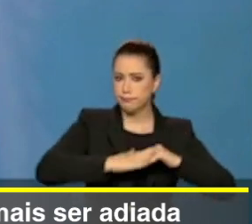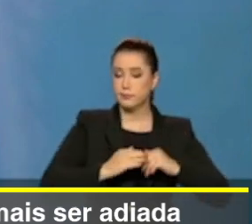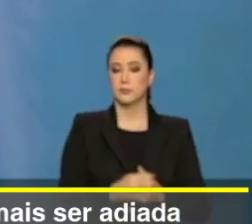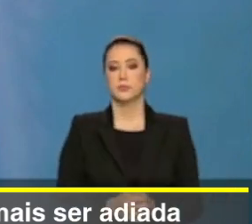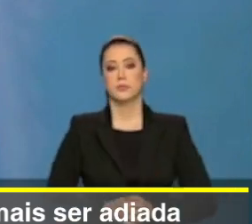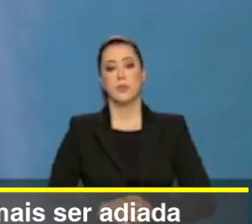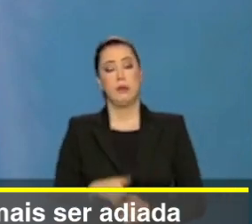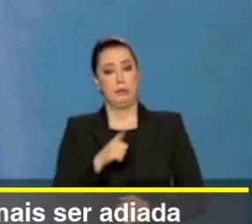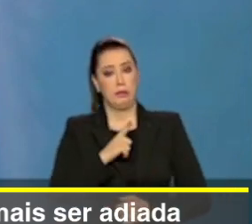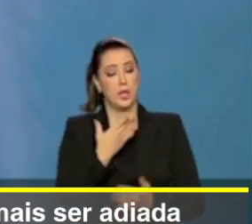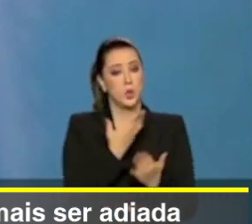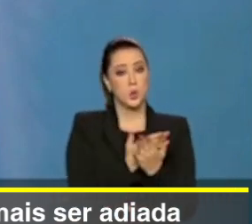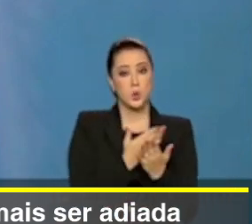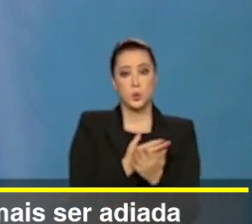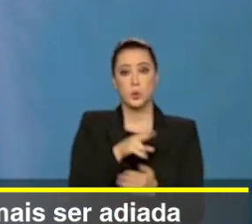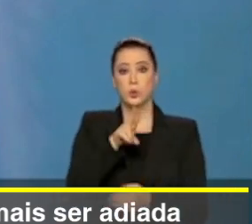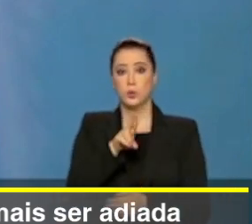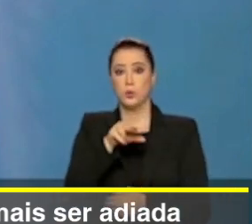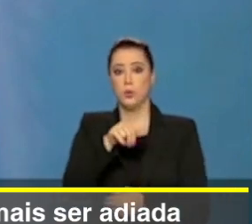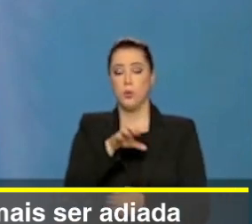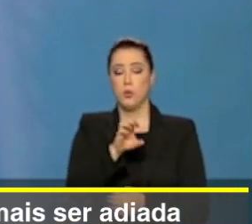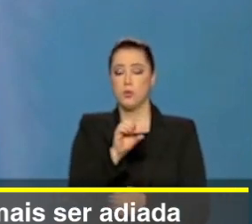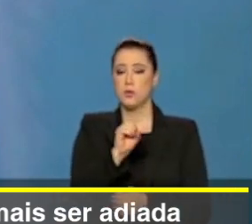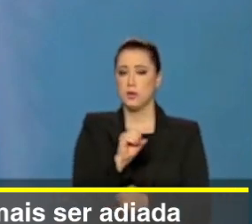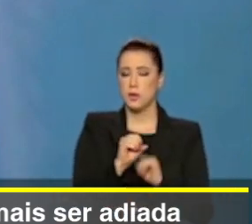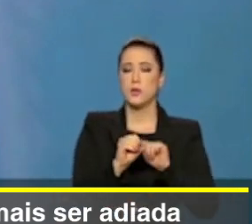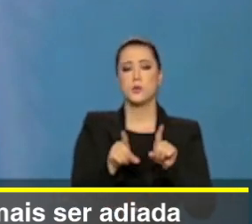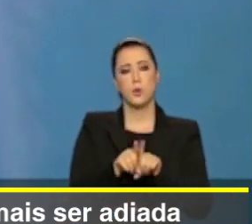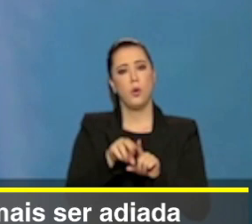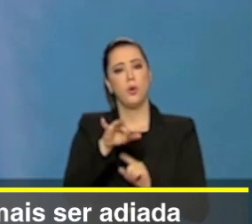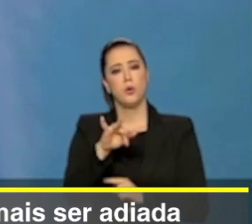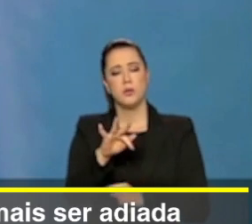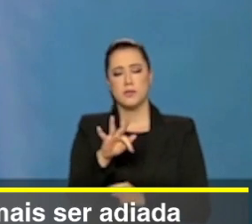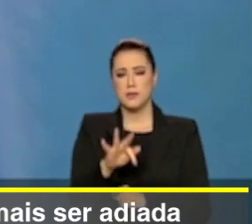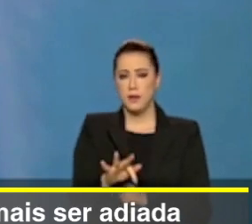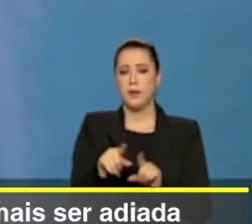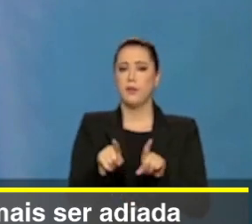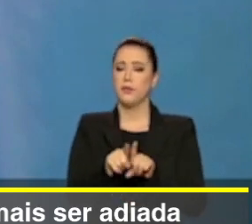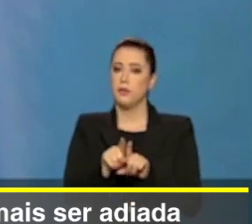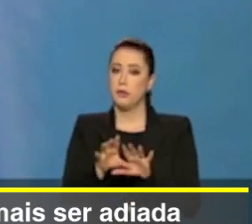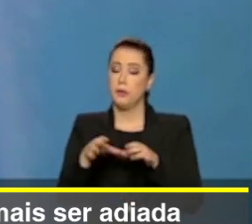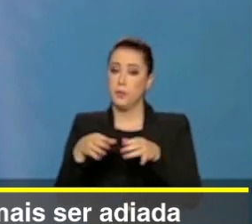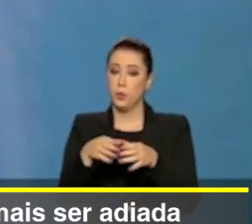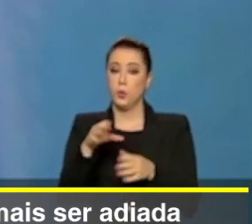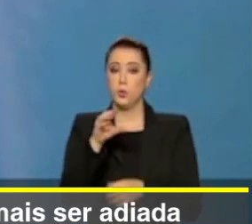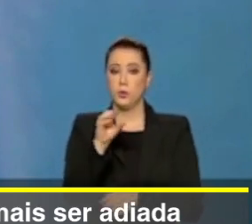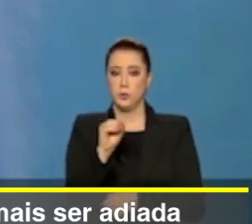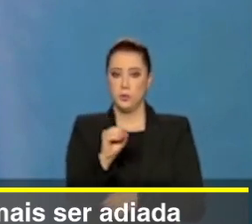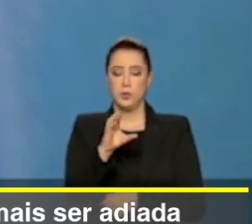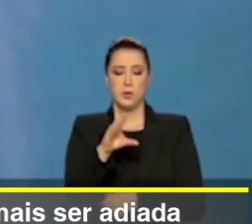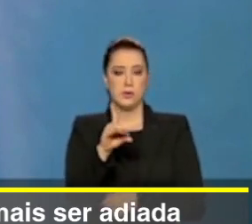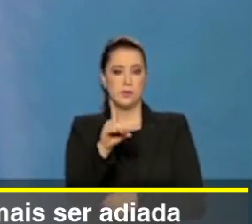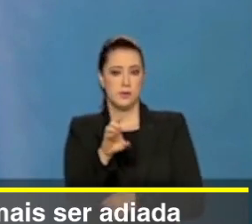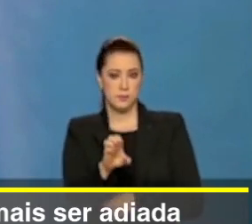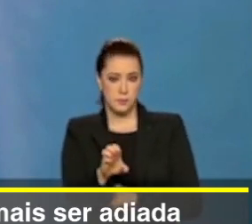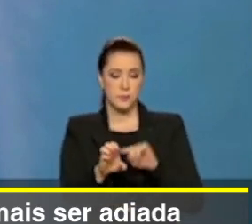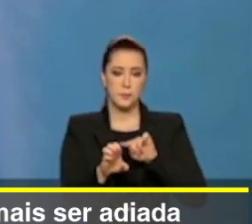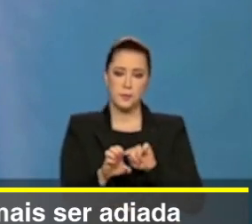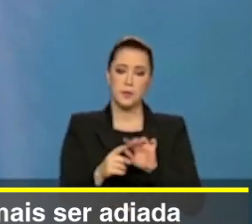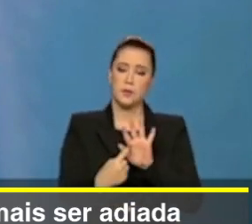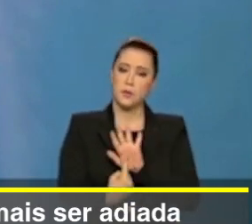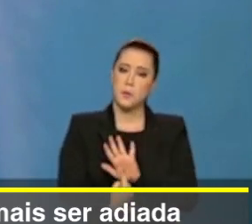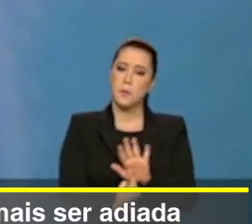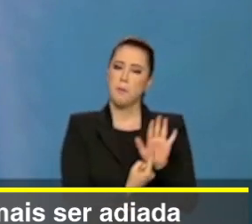Estudos da Unesco, da Unicef, da Organização para a Cooperação e Desenvolvimento